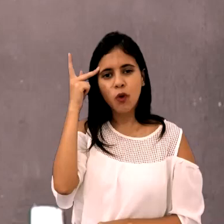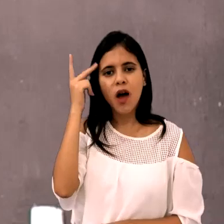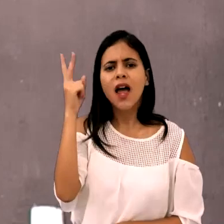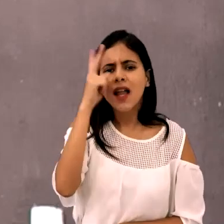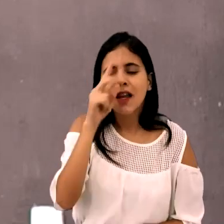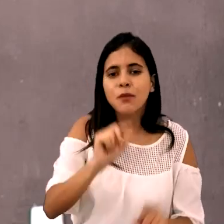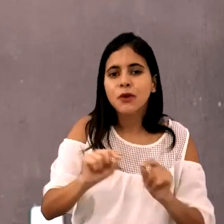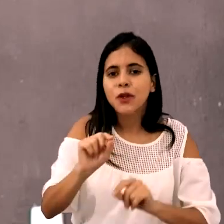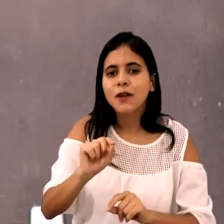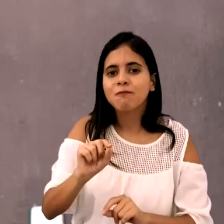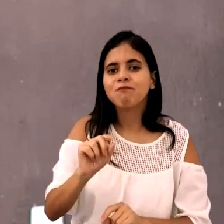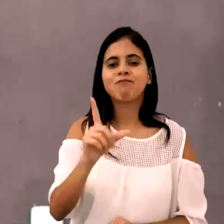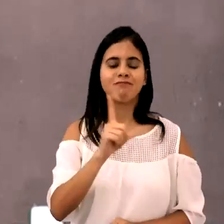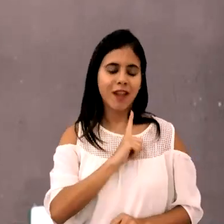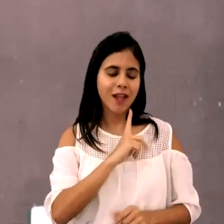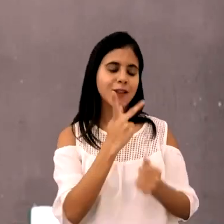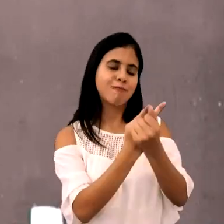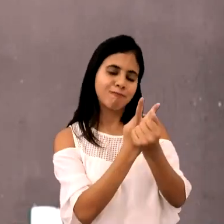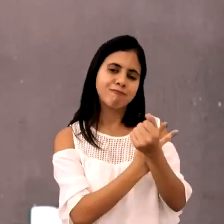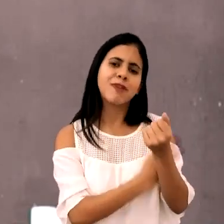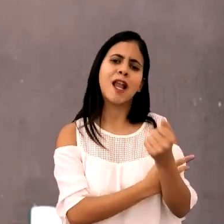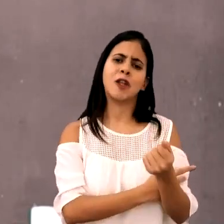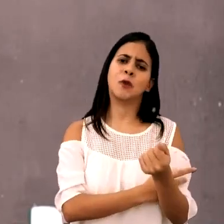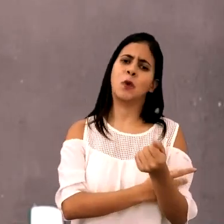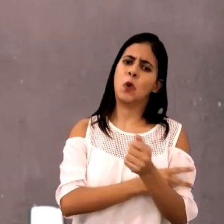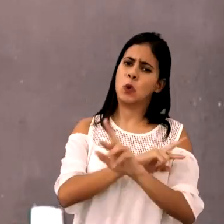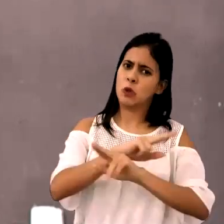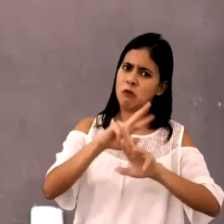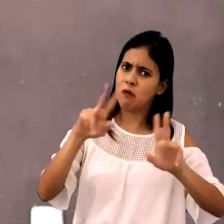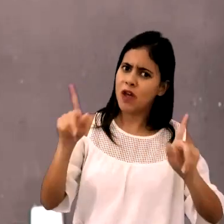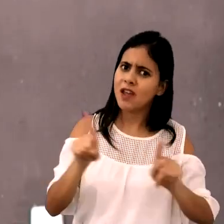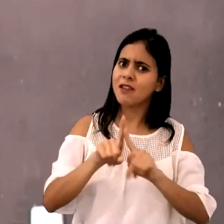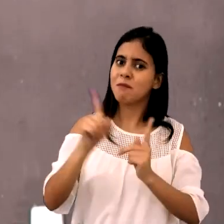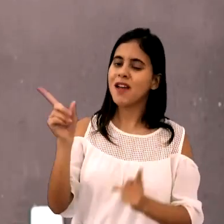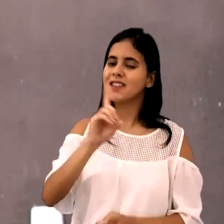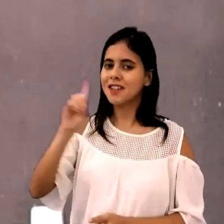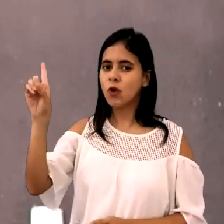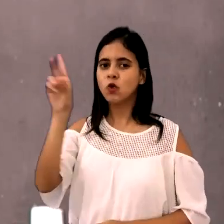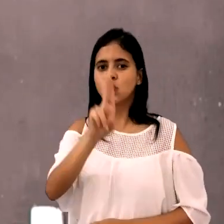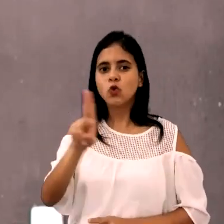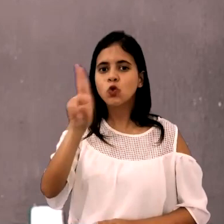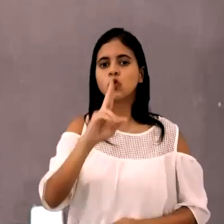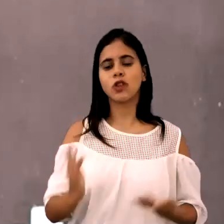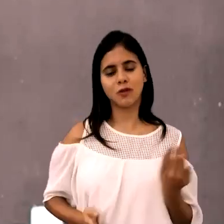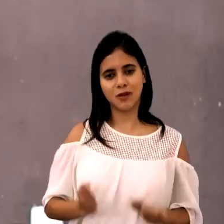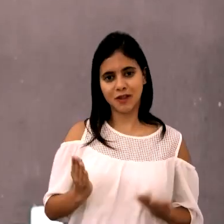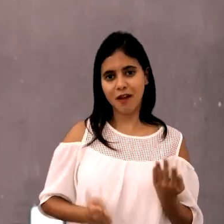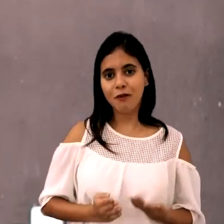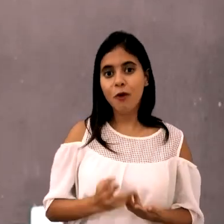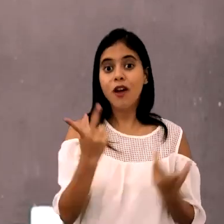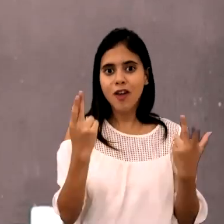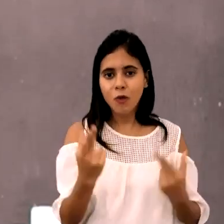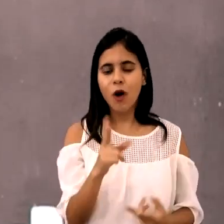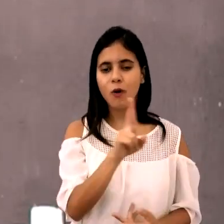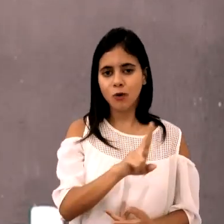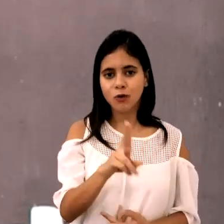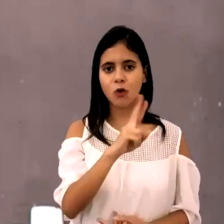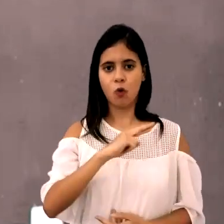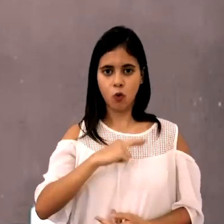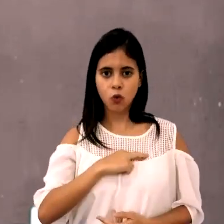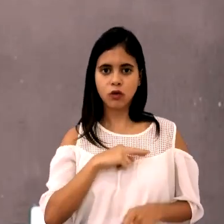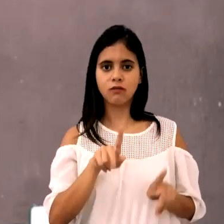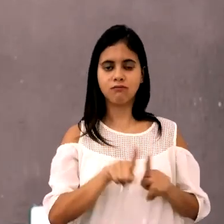plano mirabolante e arriscado, Deus usa sua lei e seus servos, Ruth e Boaz, que a respeitam para nos trazer um tão grande